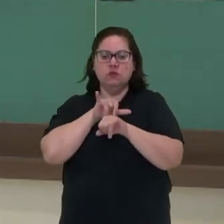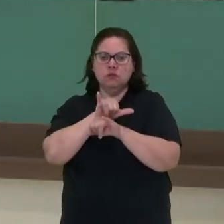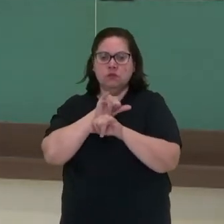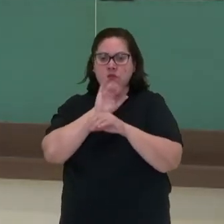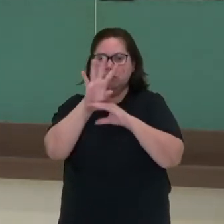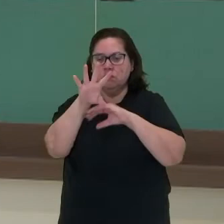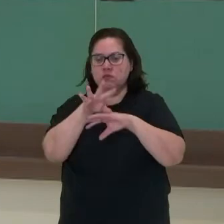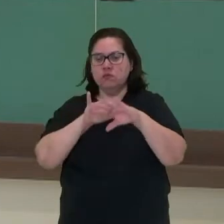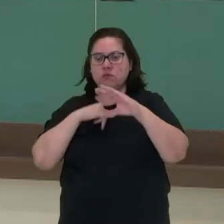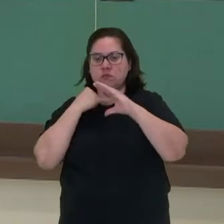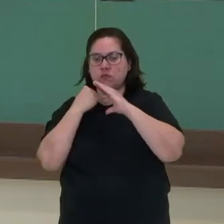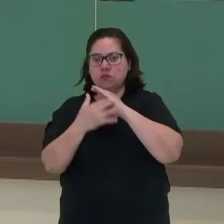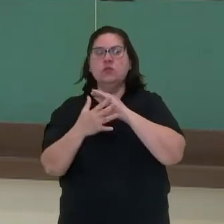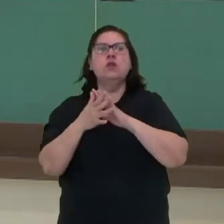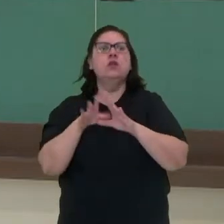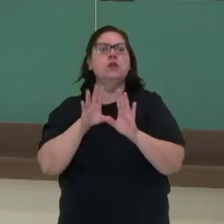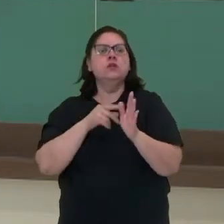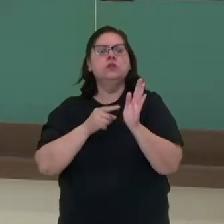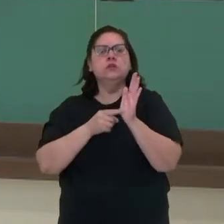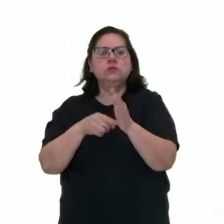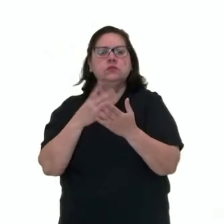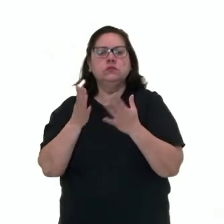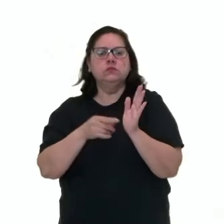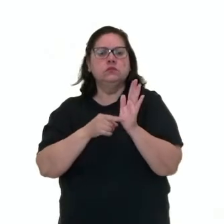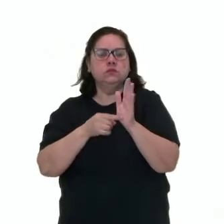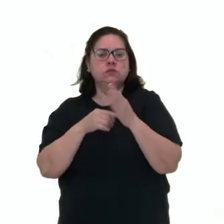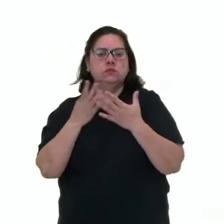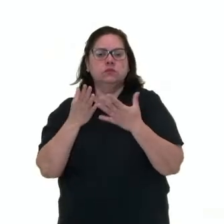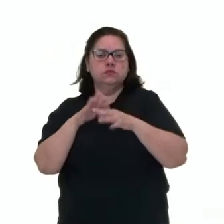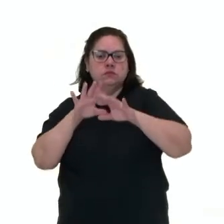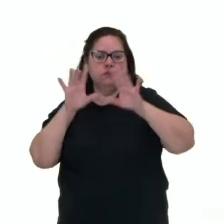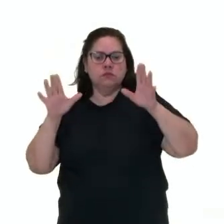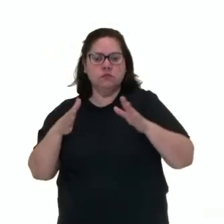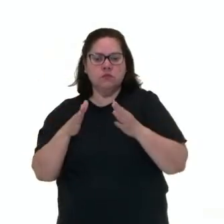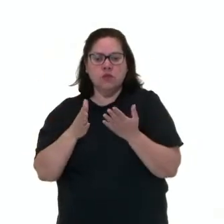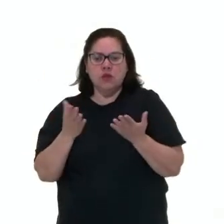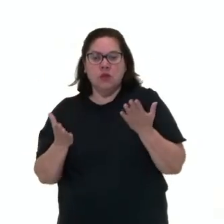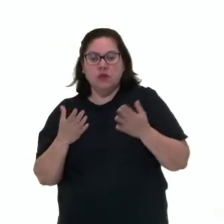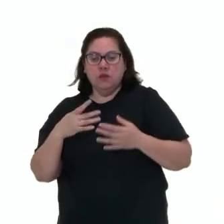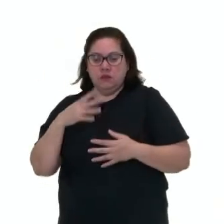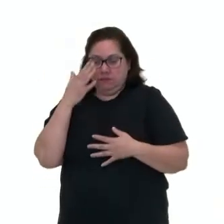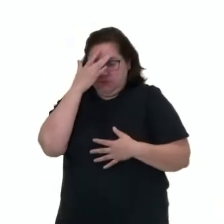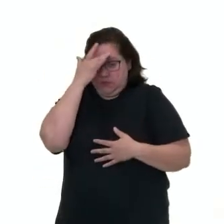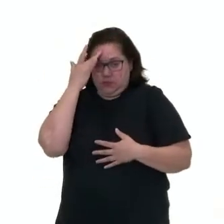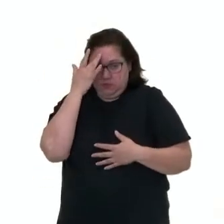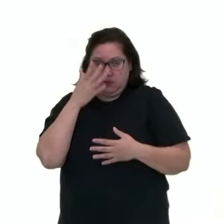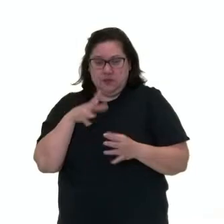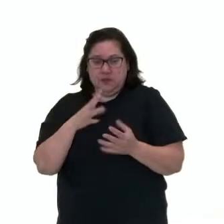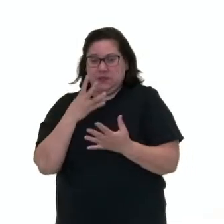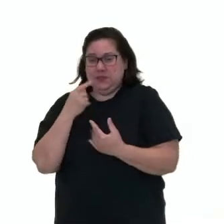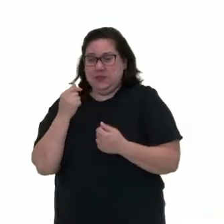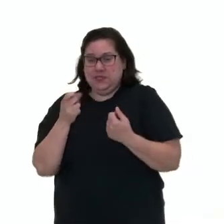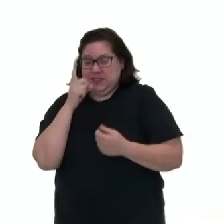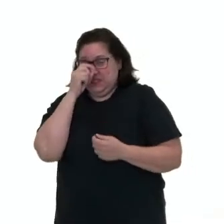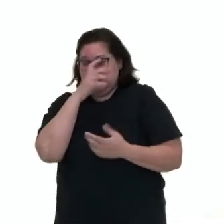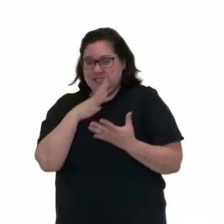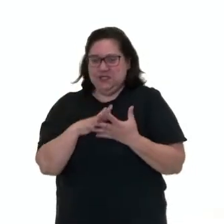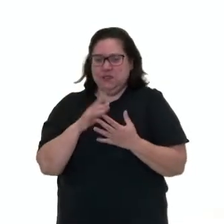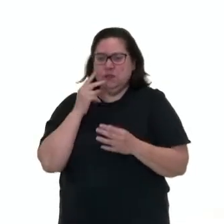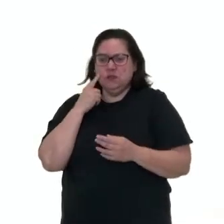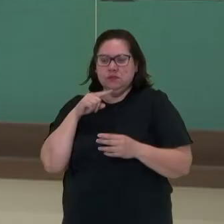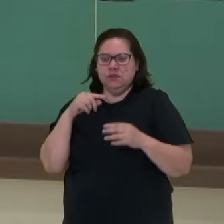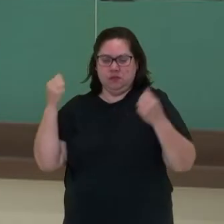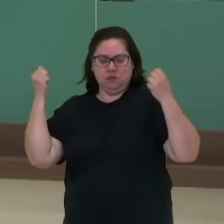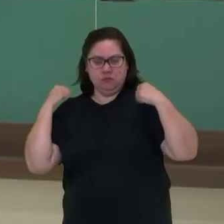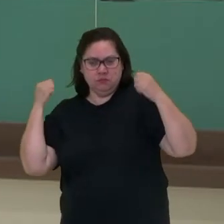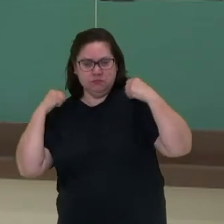expõem seus corpos e hábitos de vida. Algum deles discute e reflete sobre esses padrões e com isso abala a autoestima de milhões de pessoas. Aquela coisa, a pessoa vai lá na